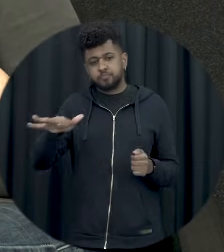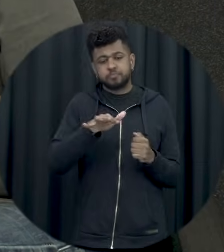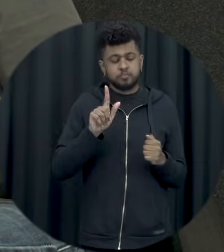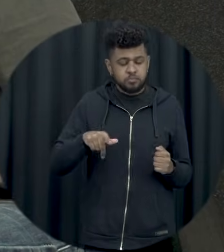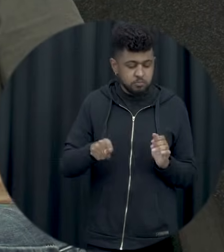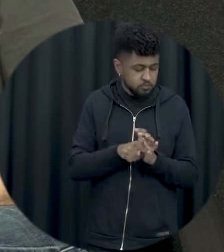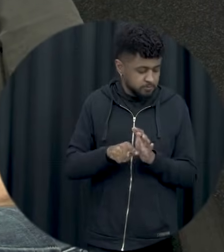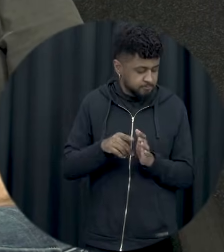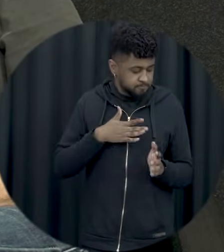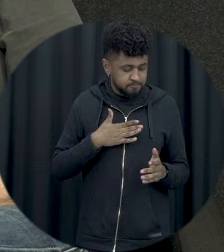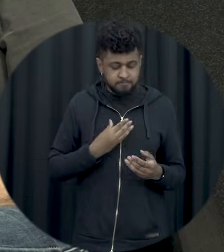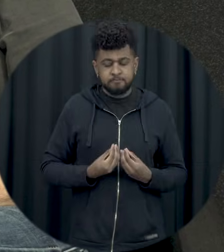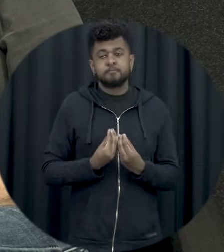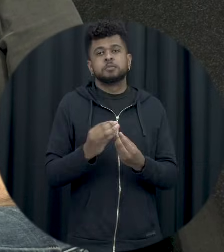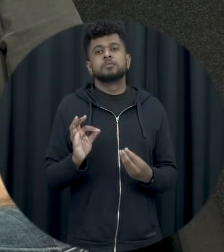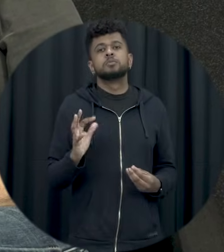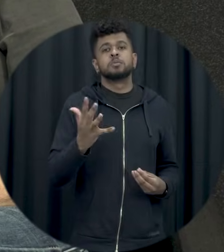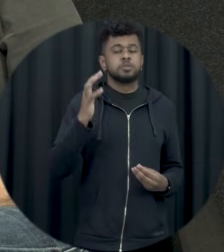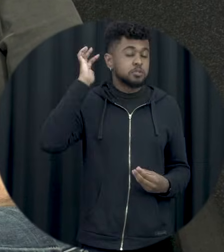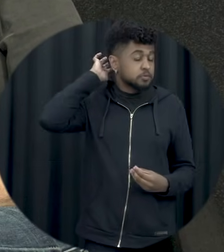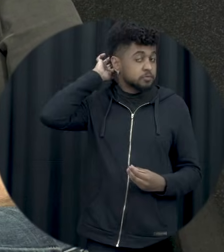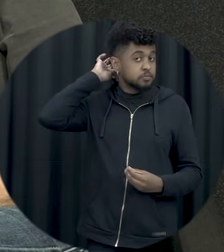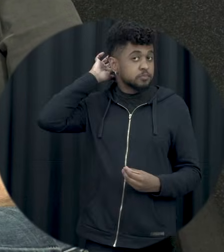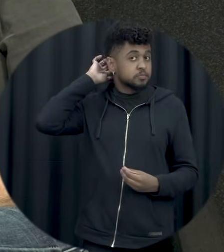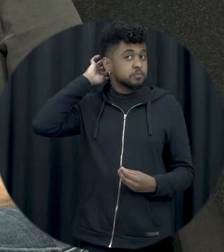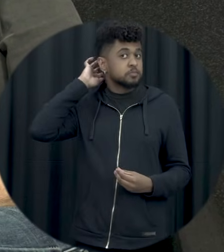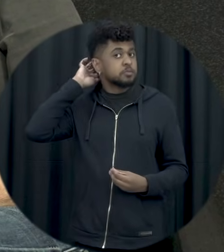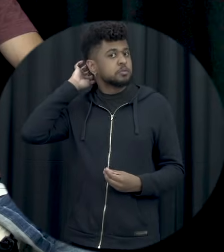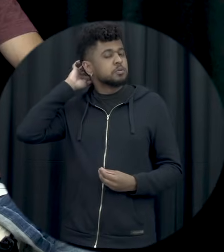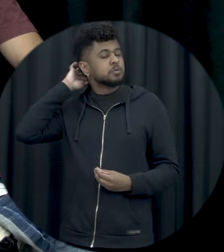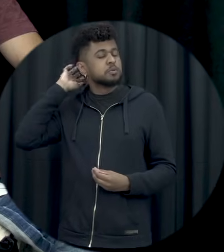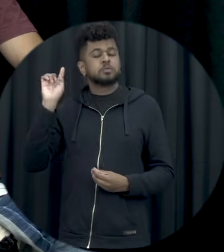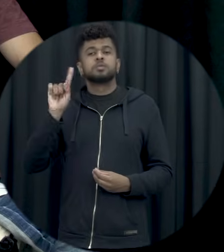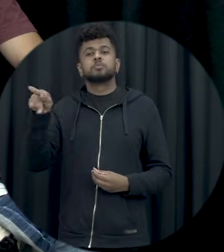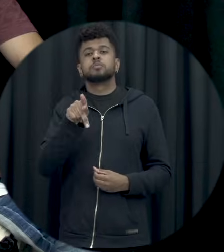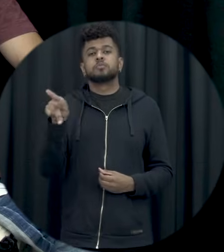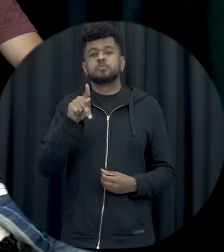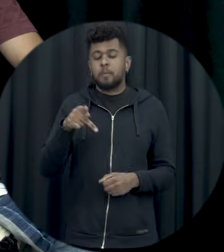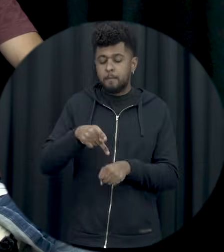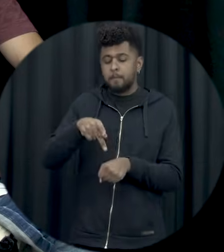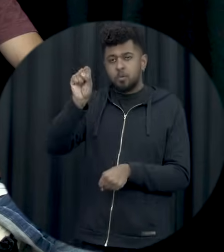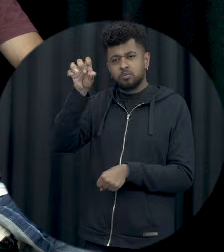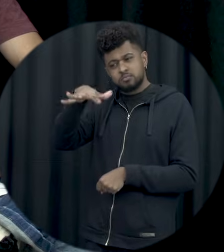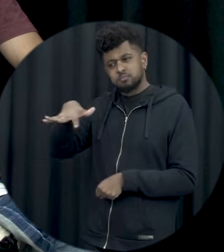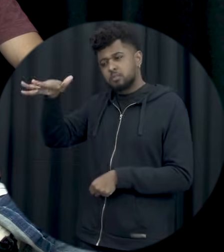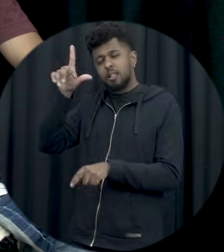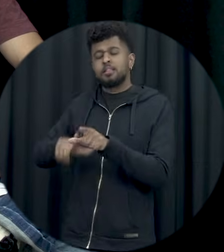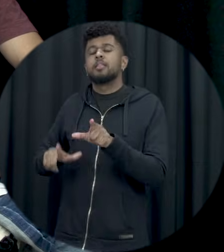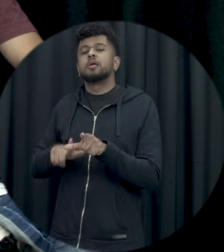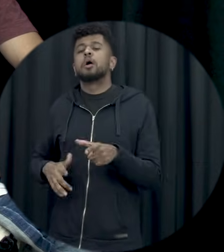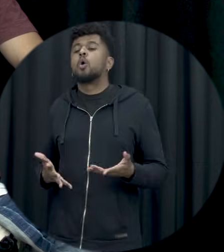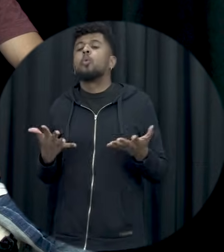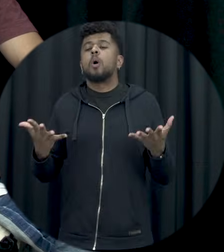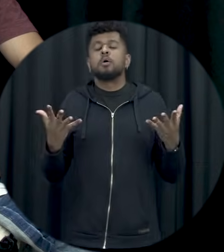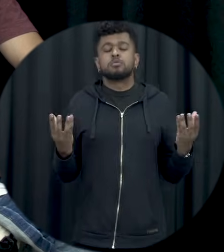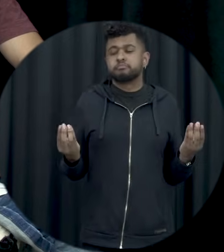as coisas estão acontecendo. E depois o professor, na pós-graduação, parte para a área de letras. Qual é a ponte, a